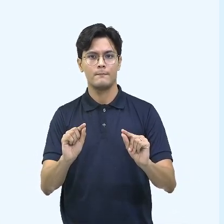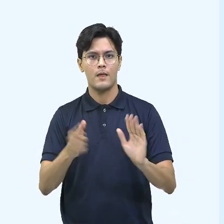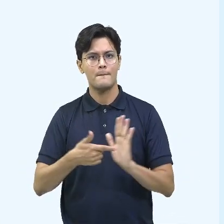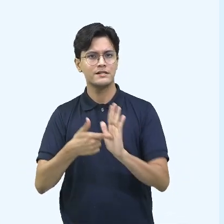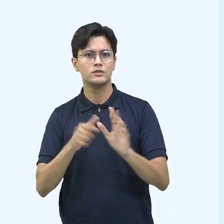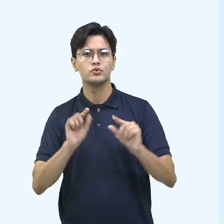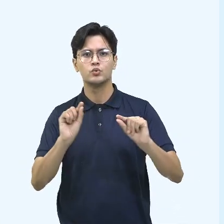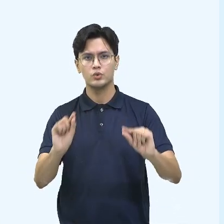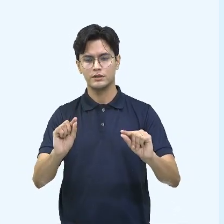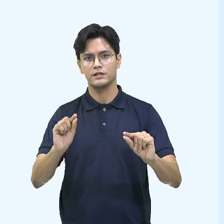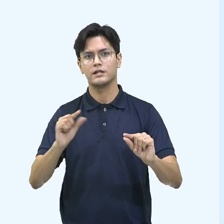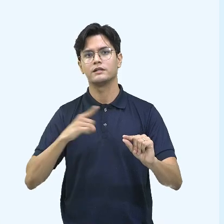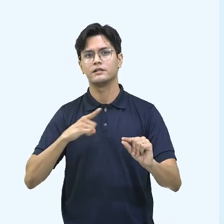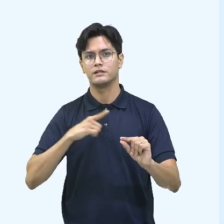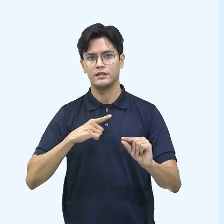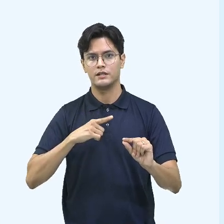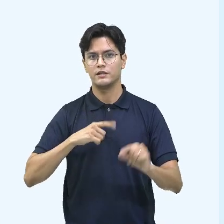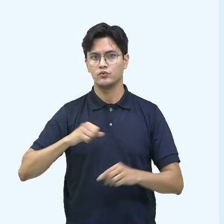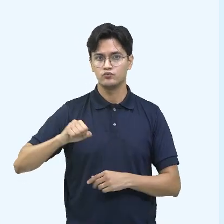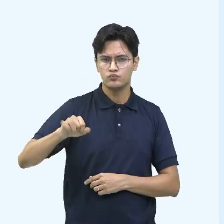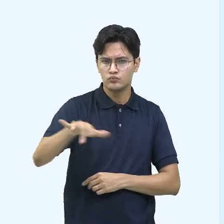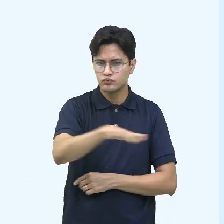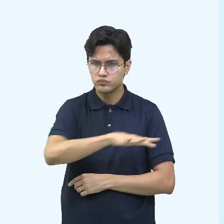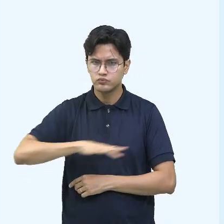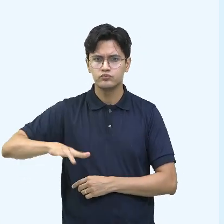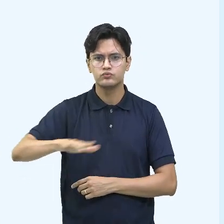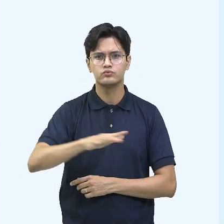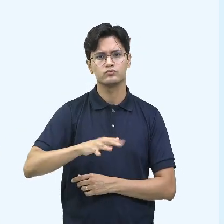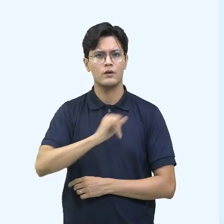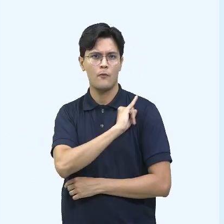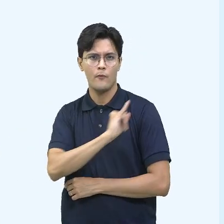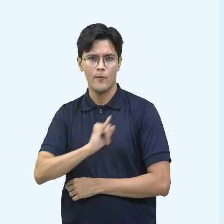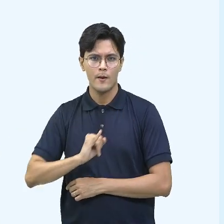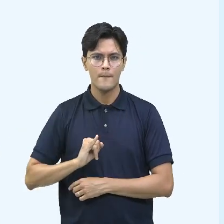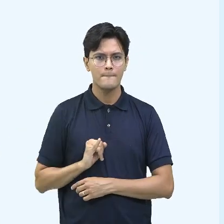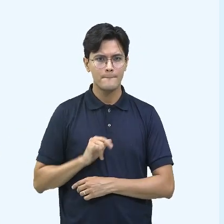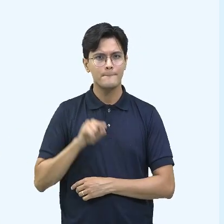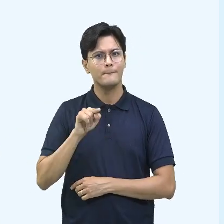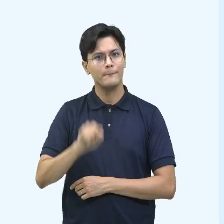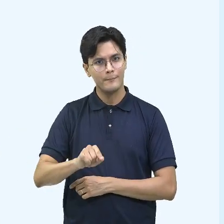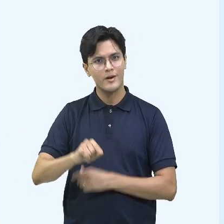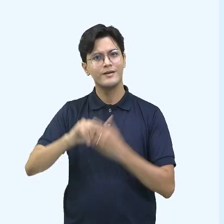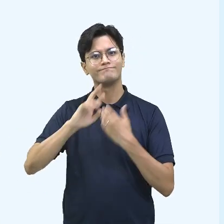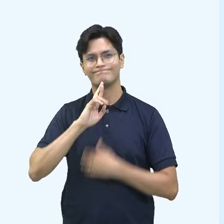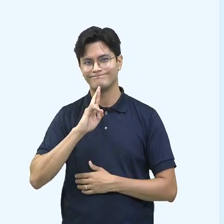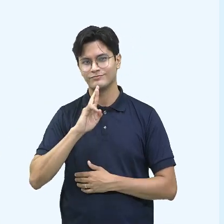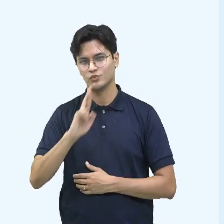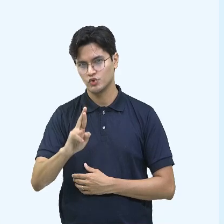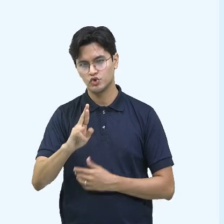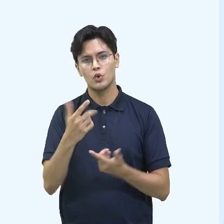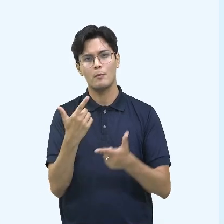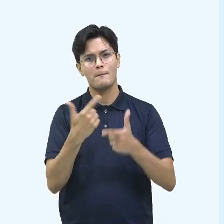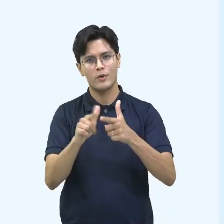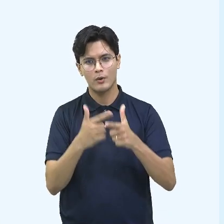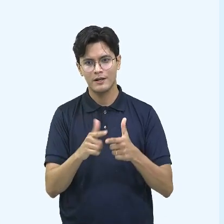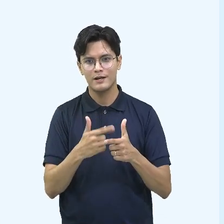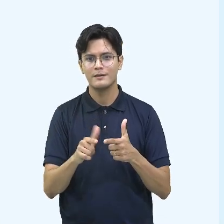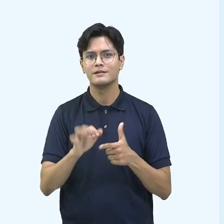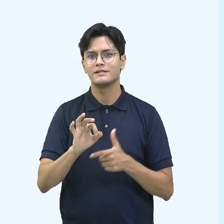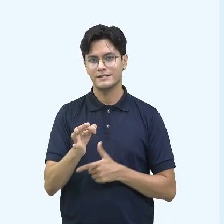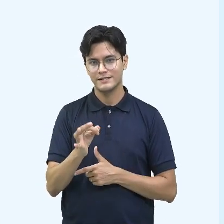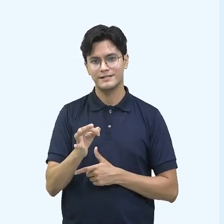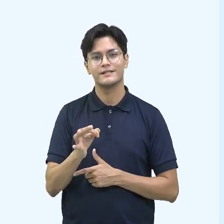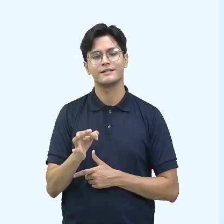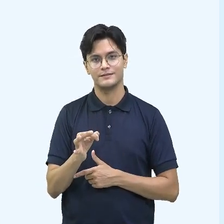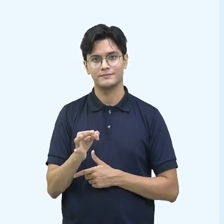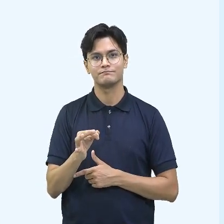a vastidão desse império estava trazendo problemas dentro da